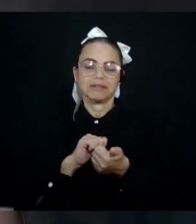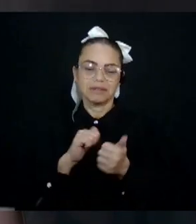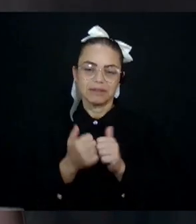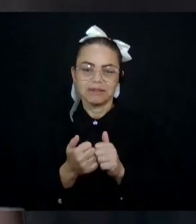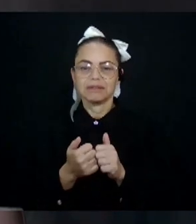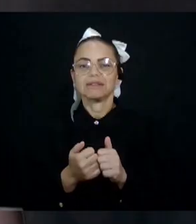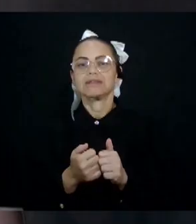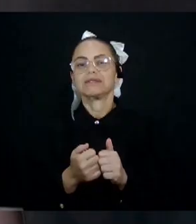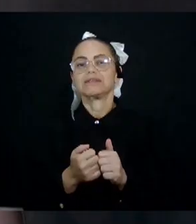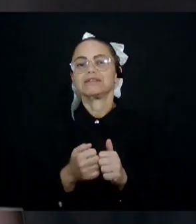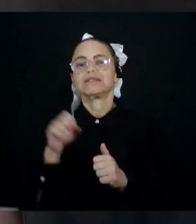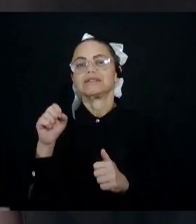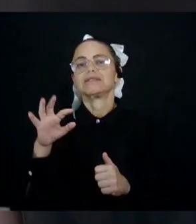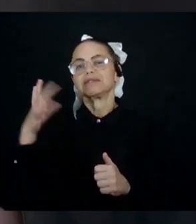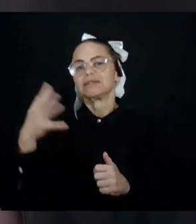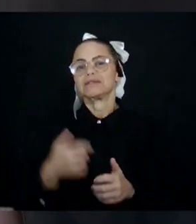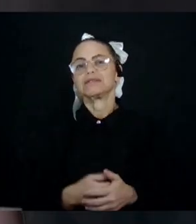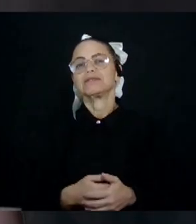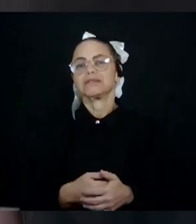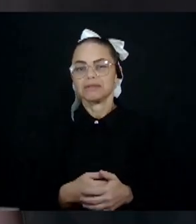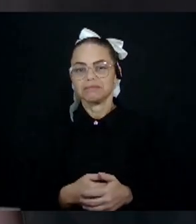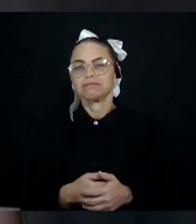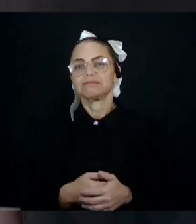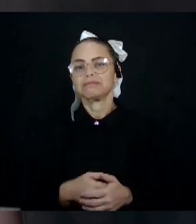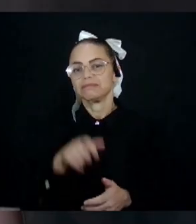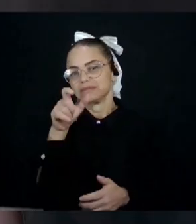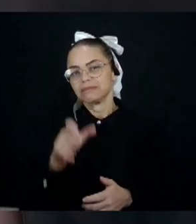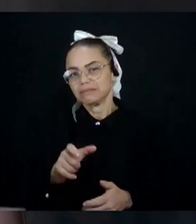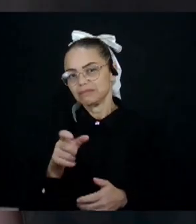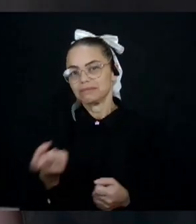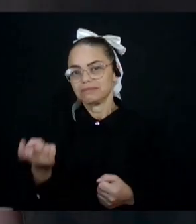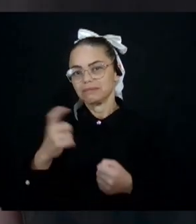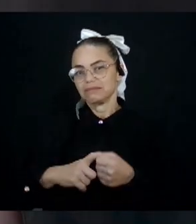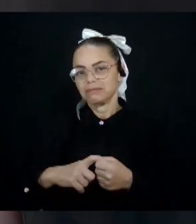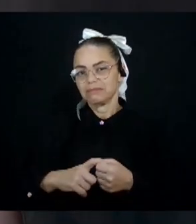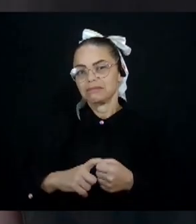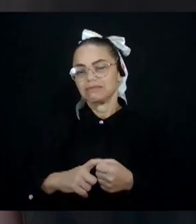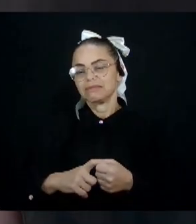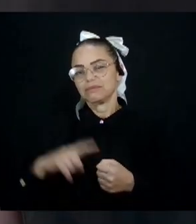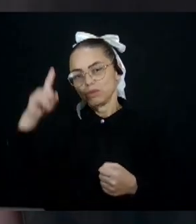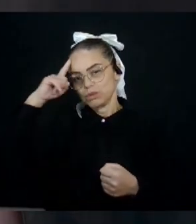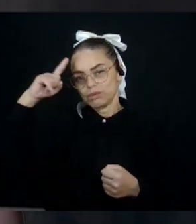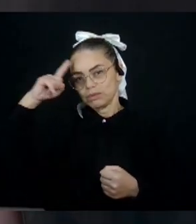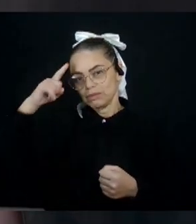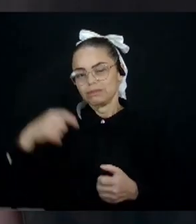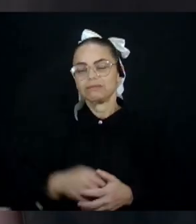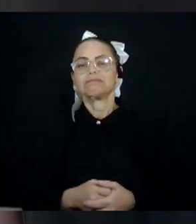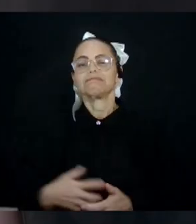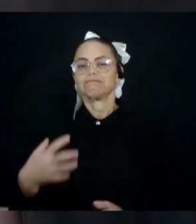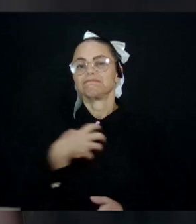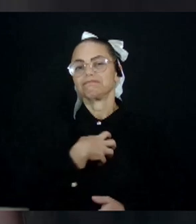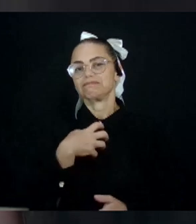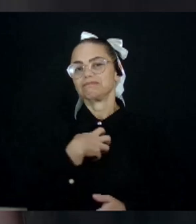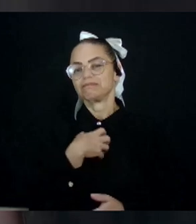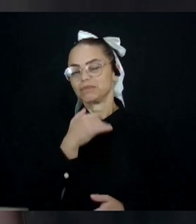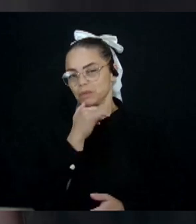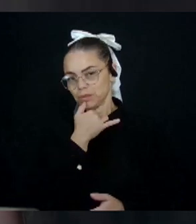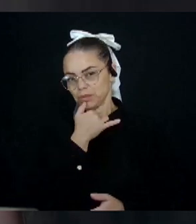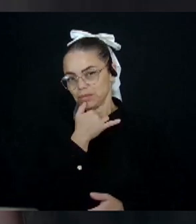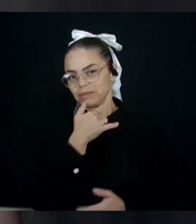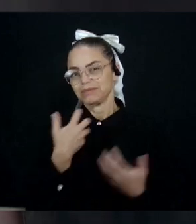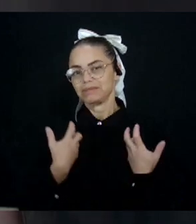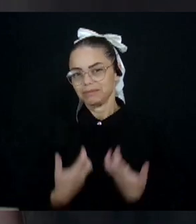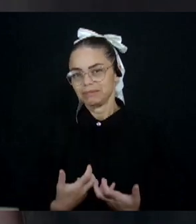está acontecendo com essa pessoa quando ela volta para a rotina dela, que ela se sente tão triste e tão cansada,